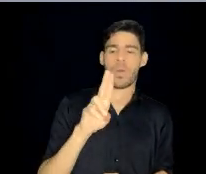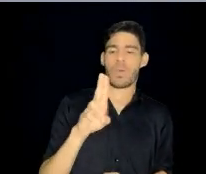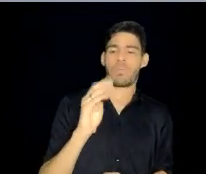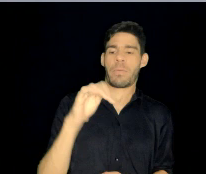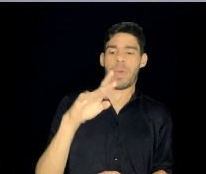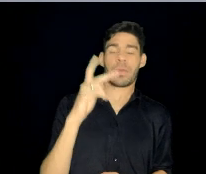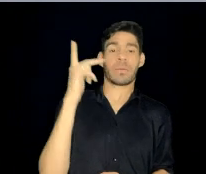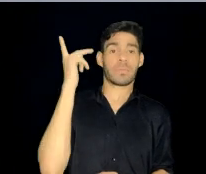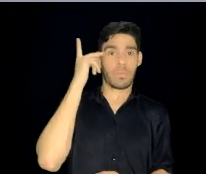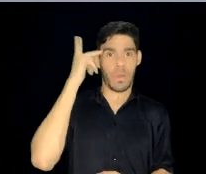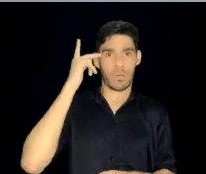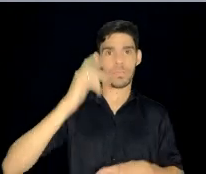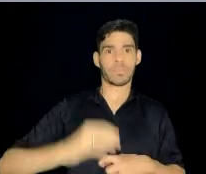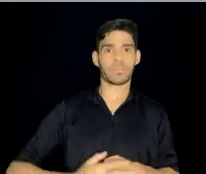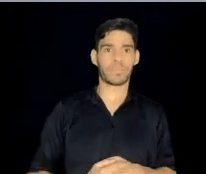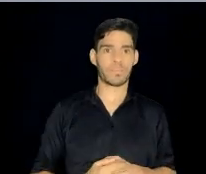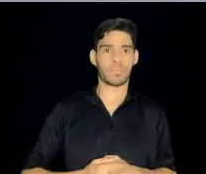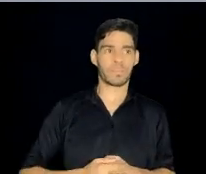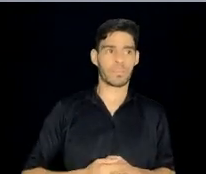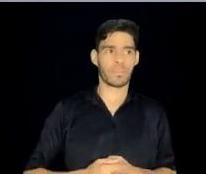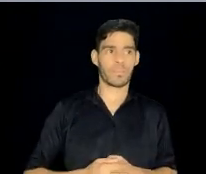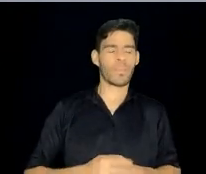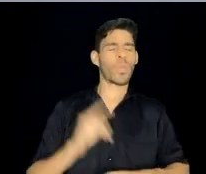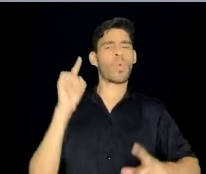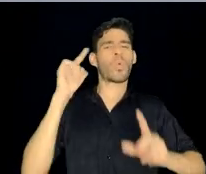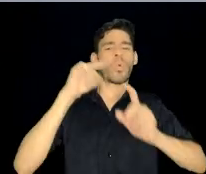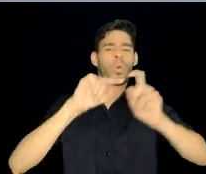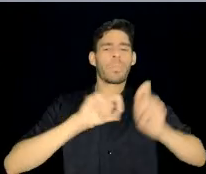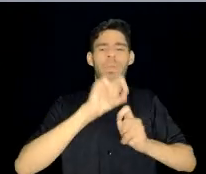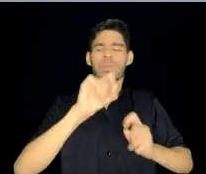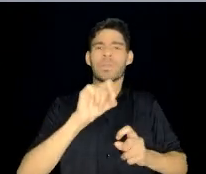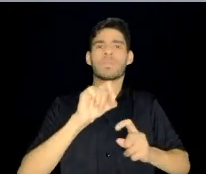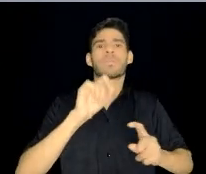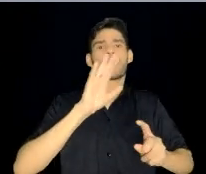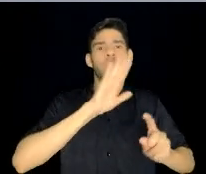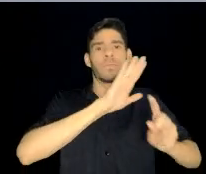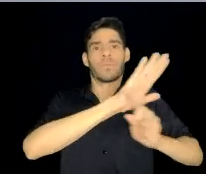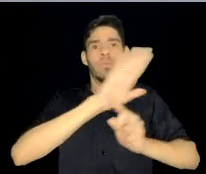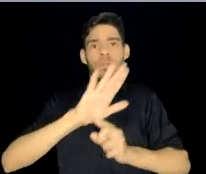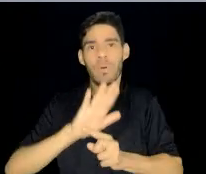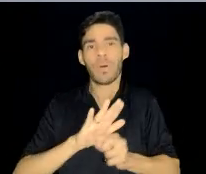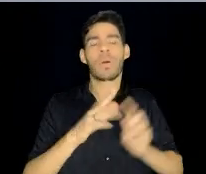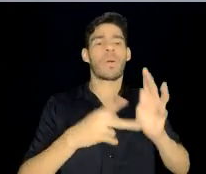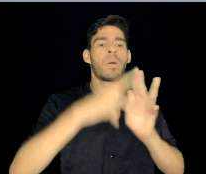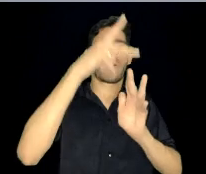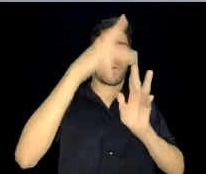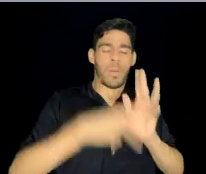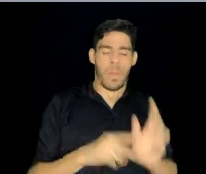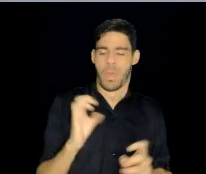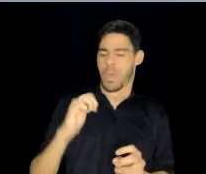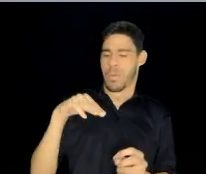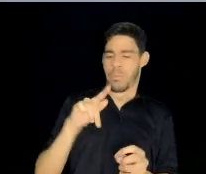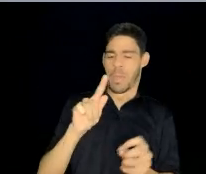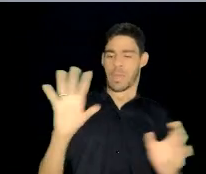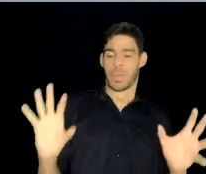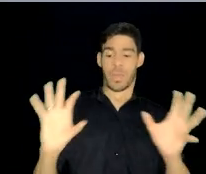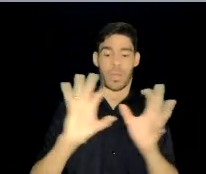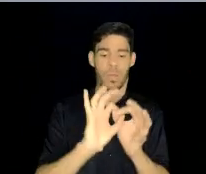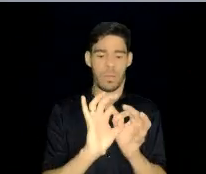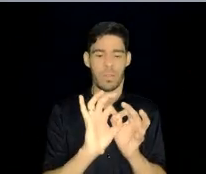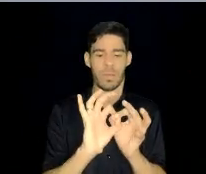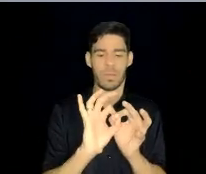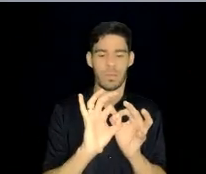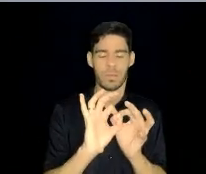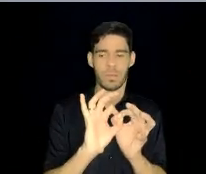e professor do IBMEC em São Paulo. Com o intuito de colaborar com o projeto